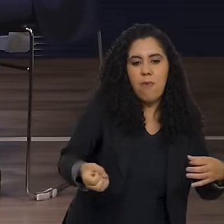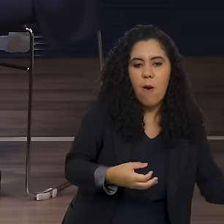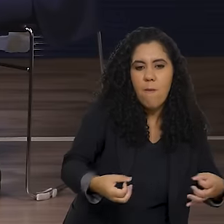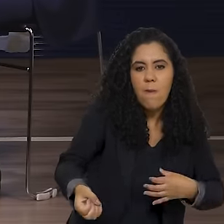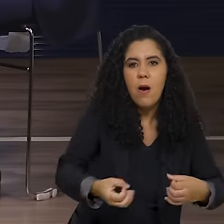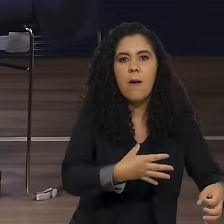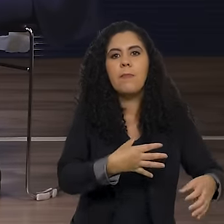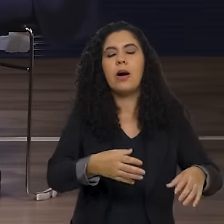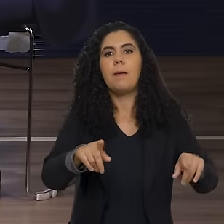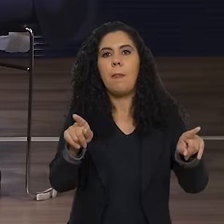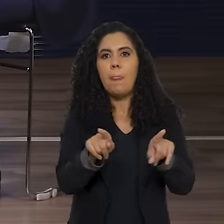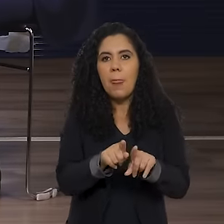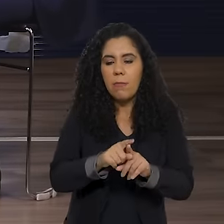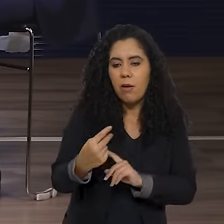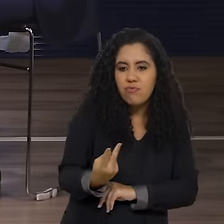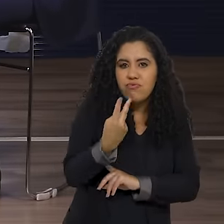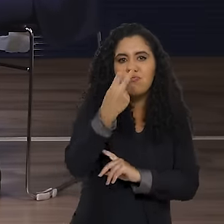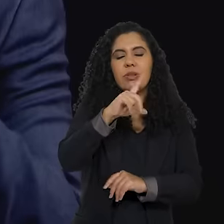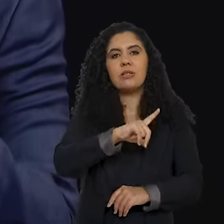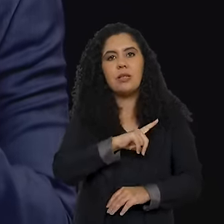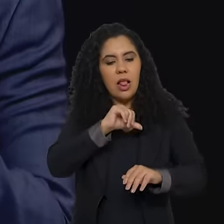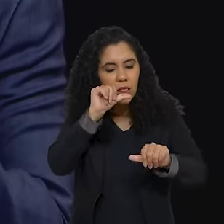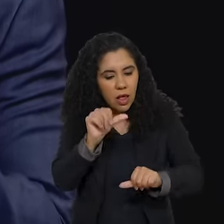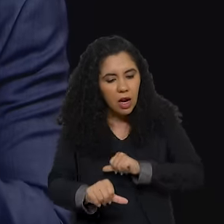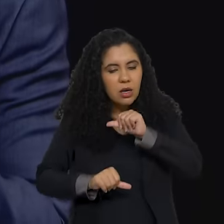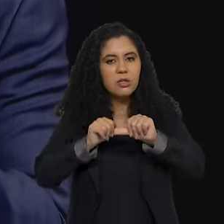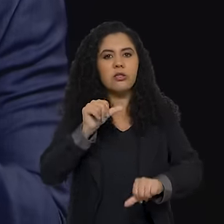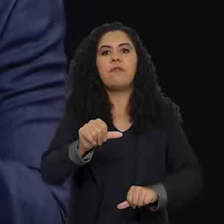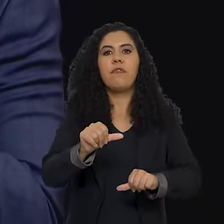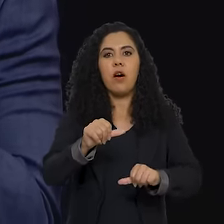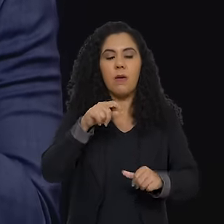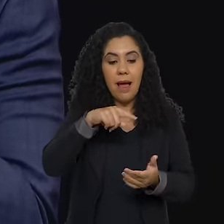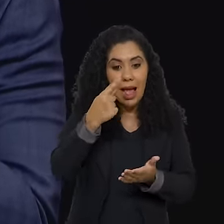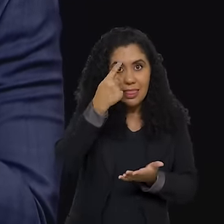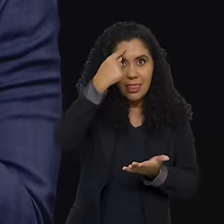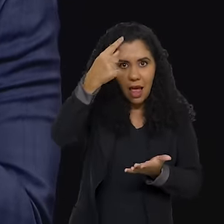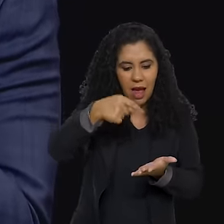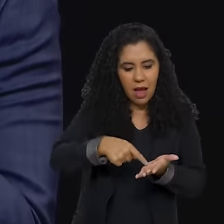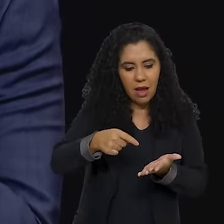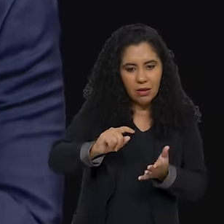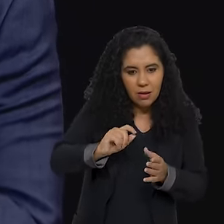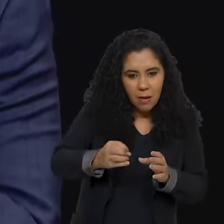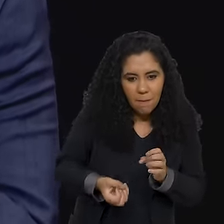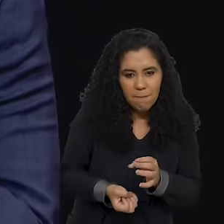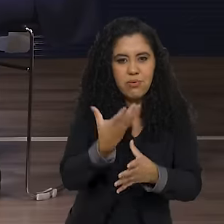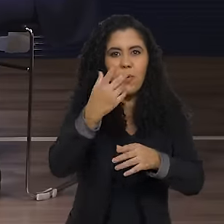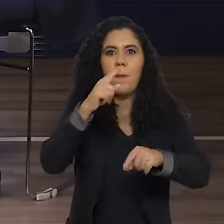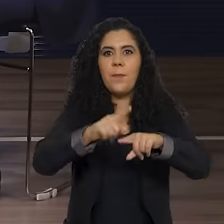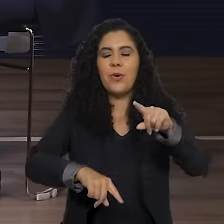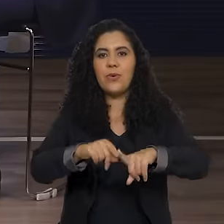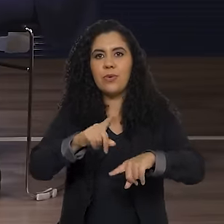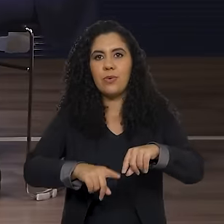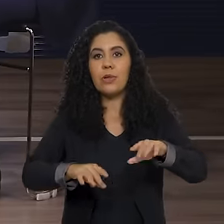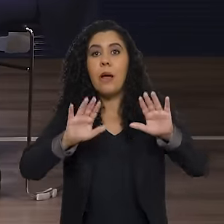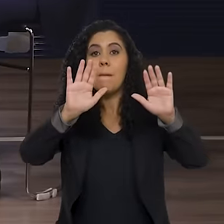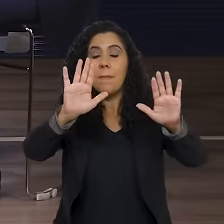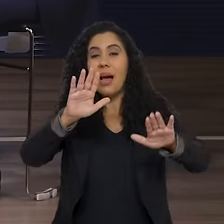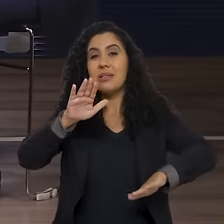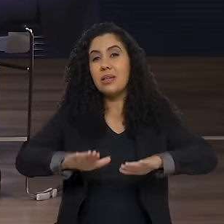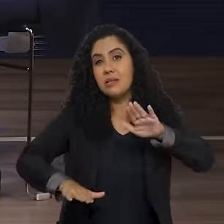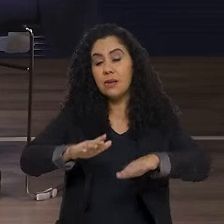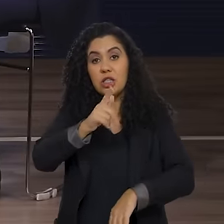inovação, agrega valor, transforma aquilo que era ideia num novo produto. Só que, às vezes, o